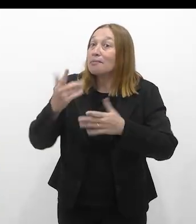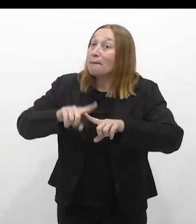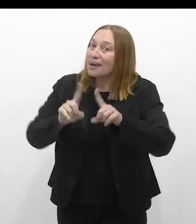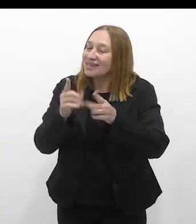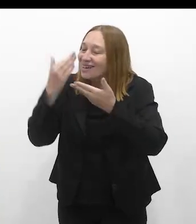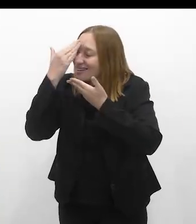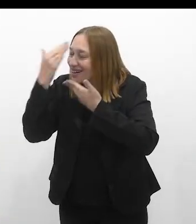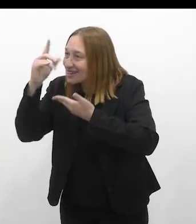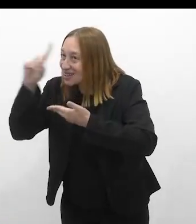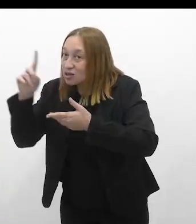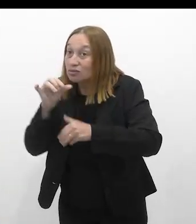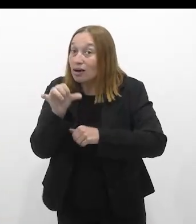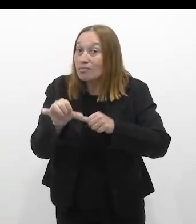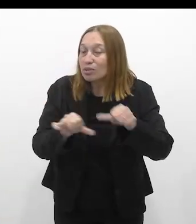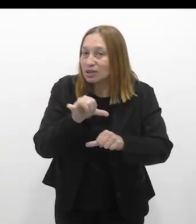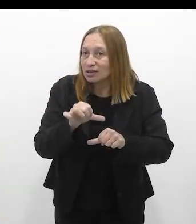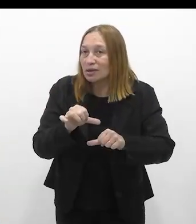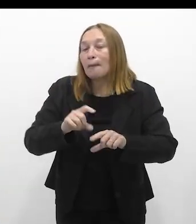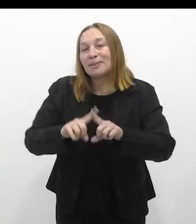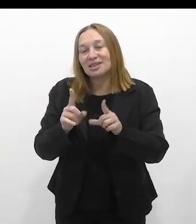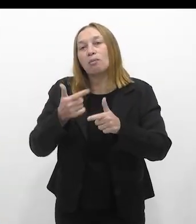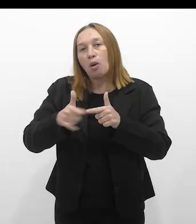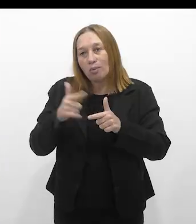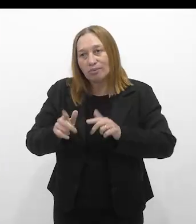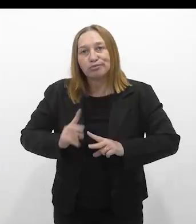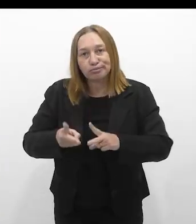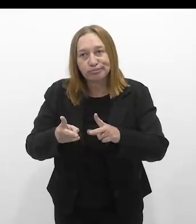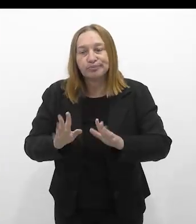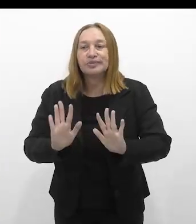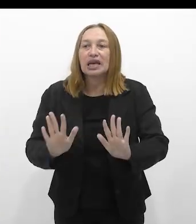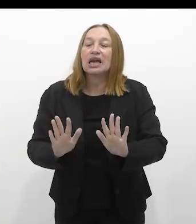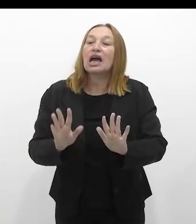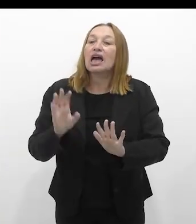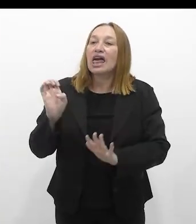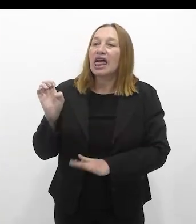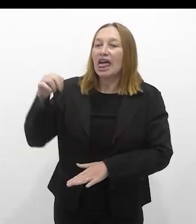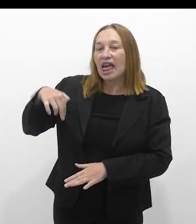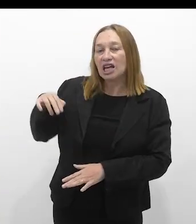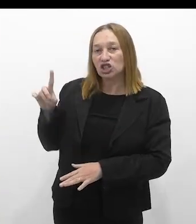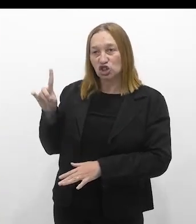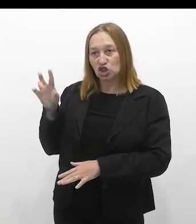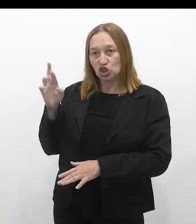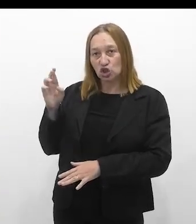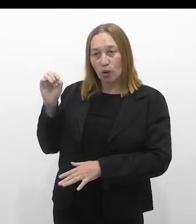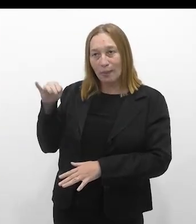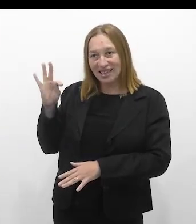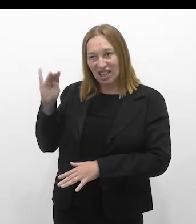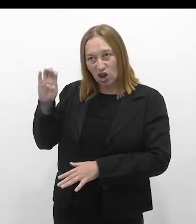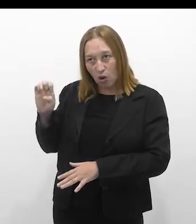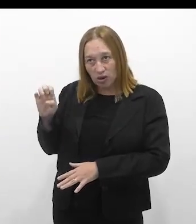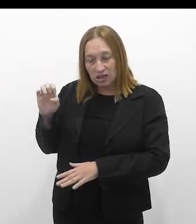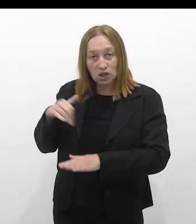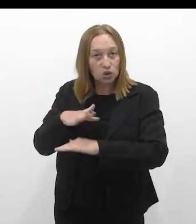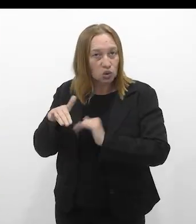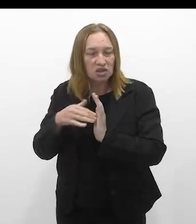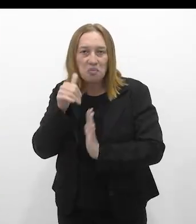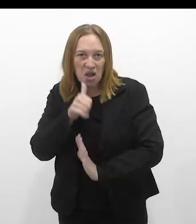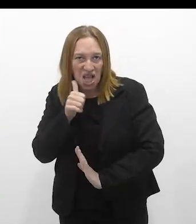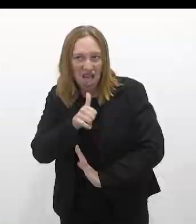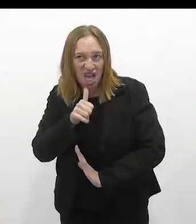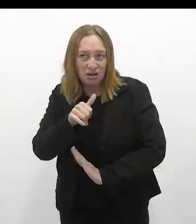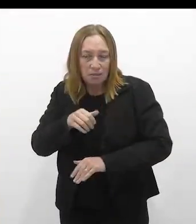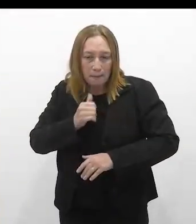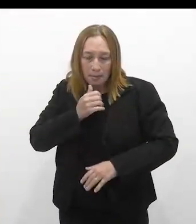vem mudando. Mas é um problema muito grande. A endometriose, ela toda mulher menstrua,